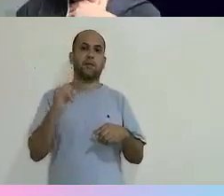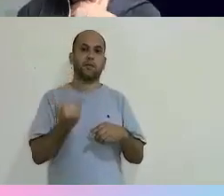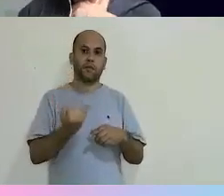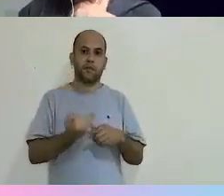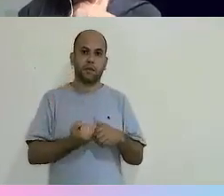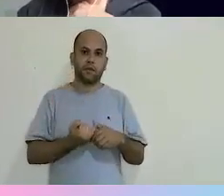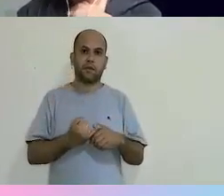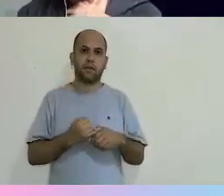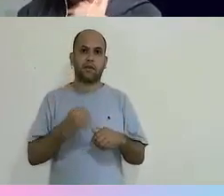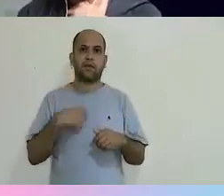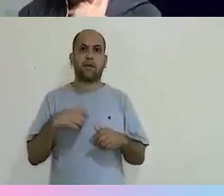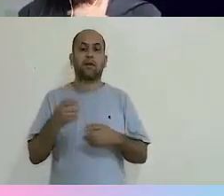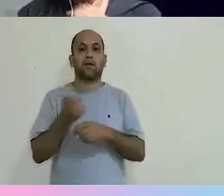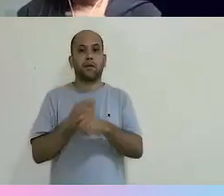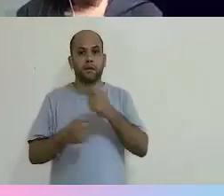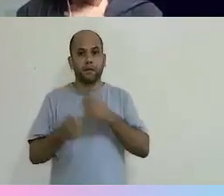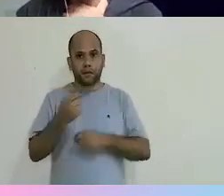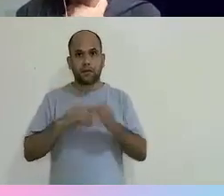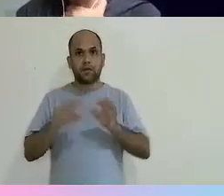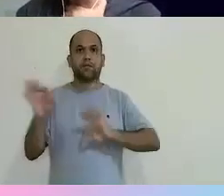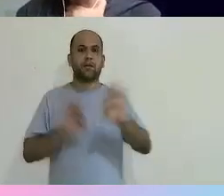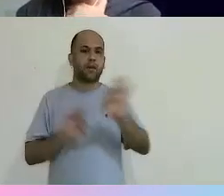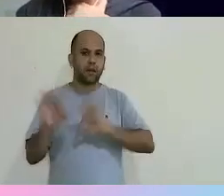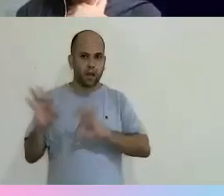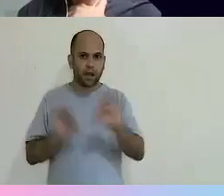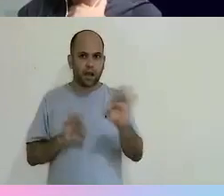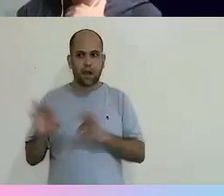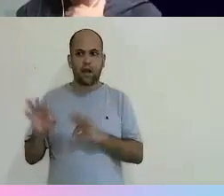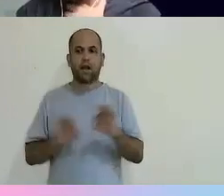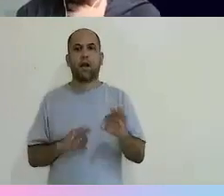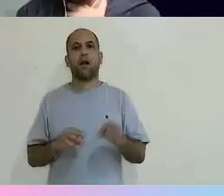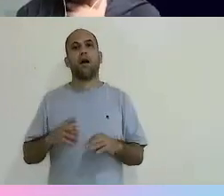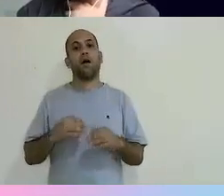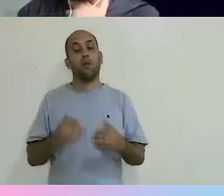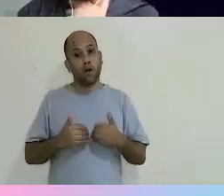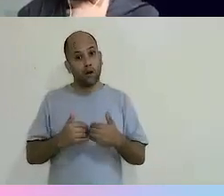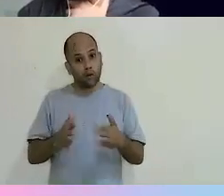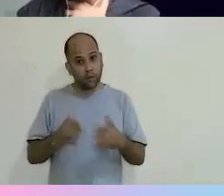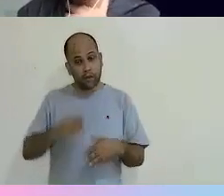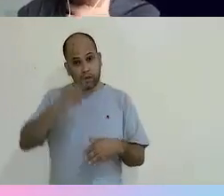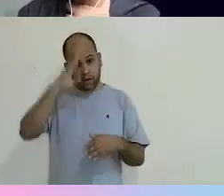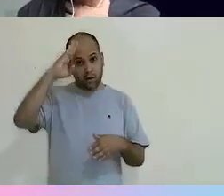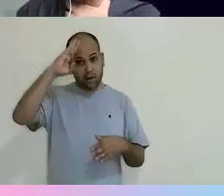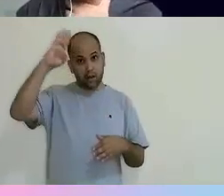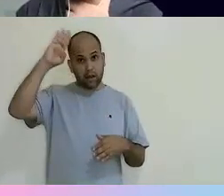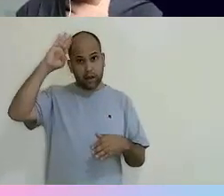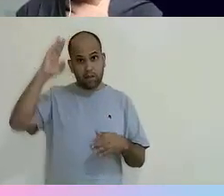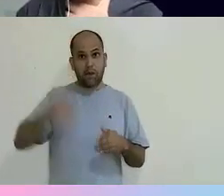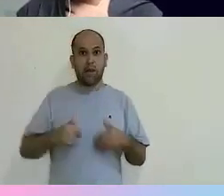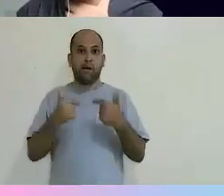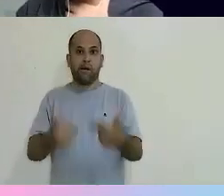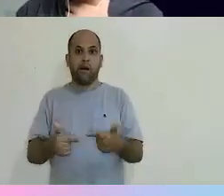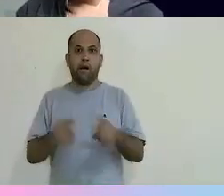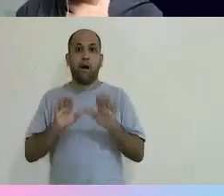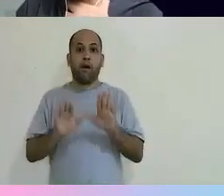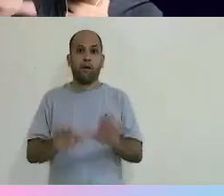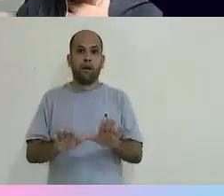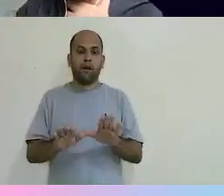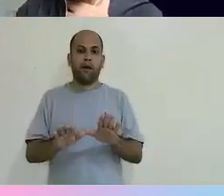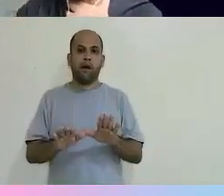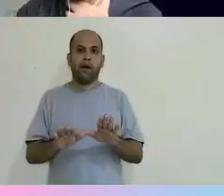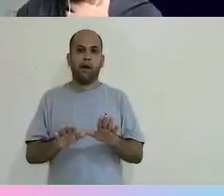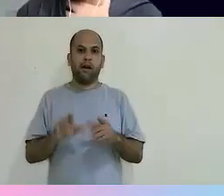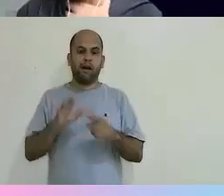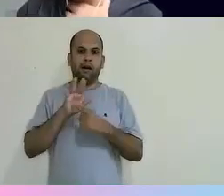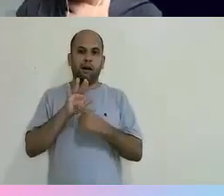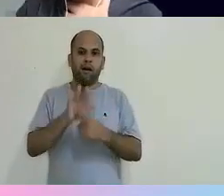só para emprego, mas às vezes para um projeto, para uma iniciativa acadêmica que você está fazendo. Mas ele te dá